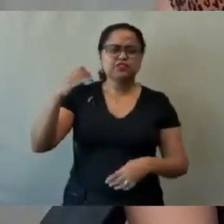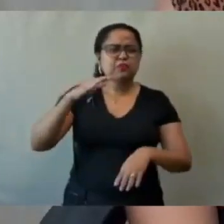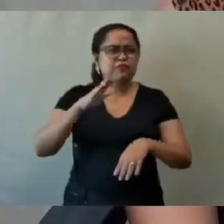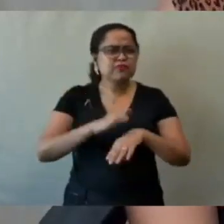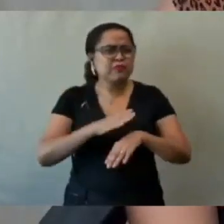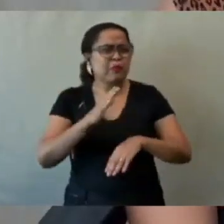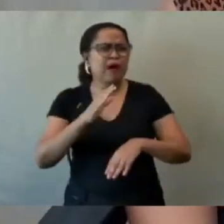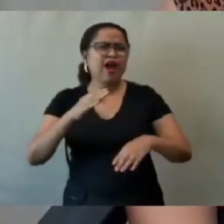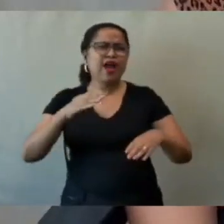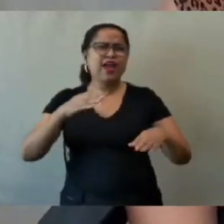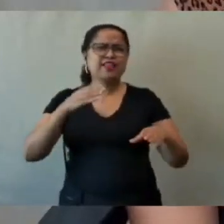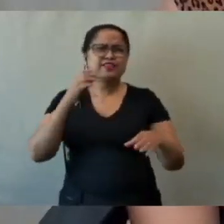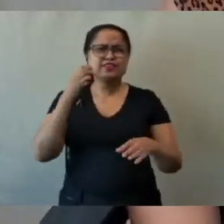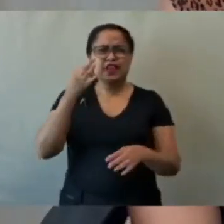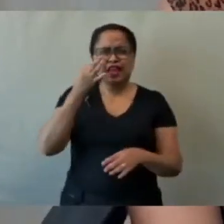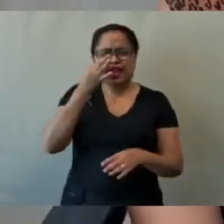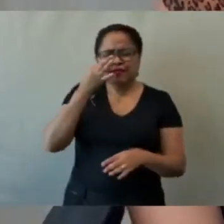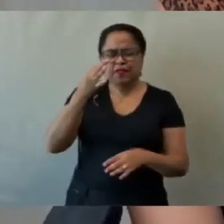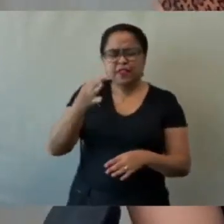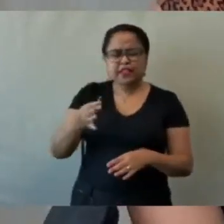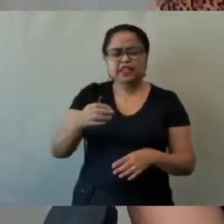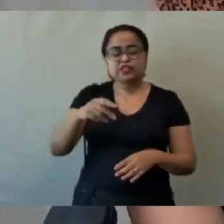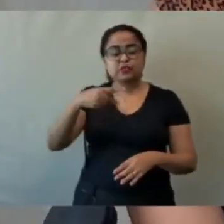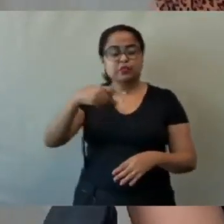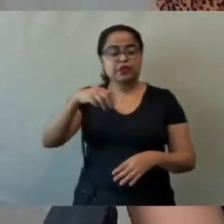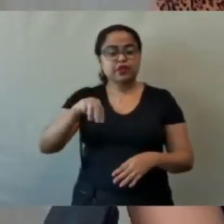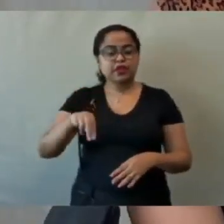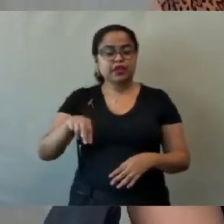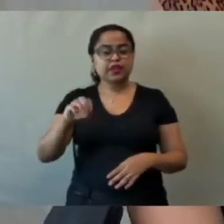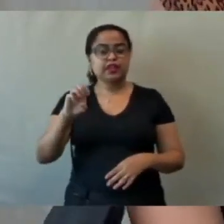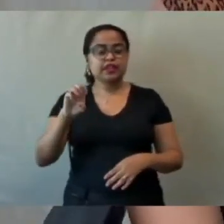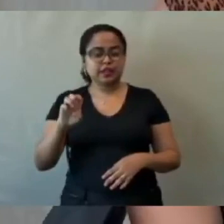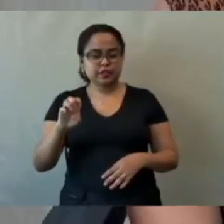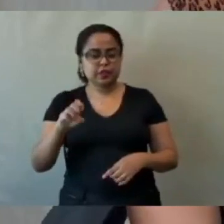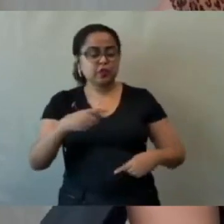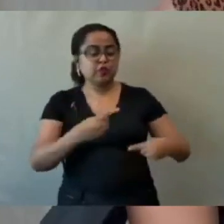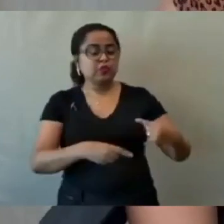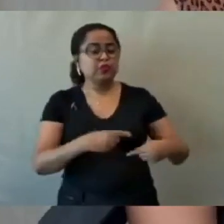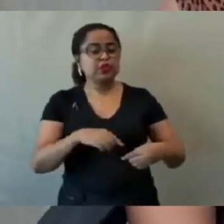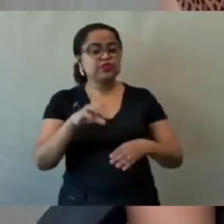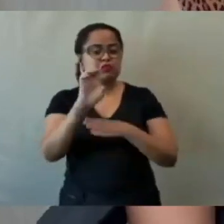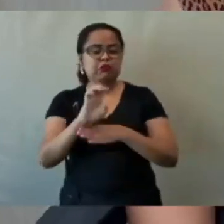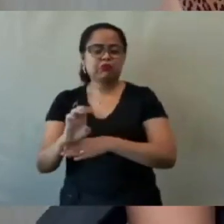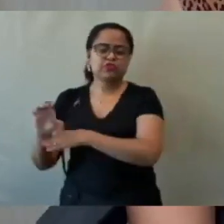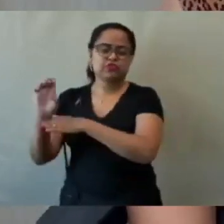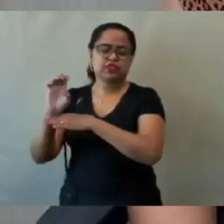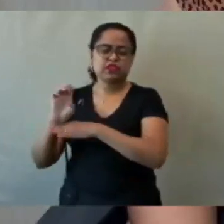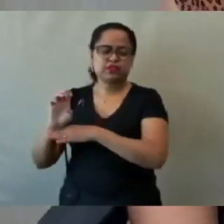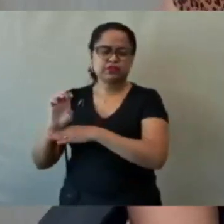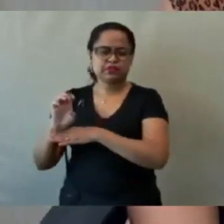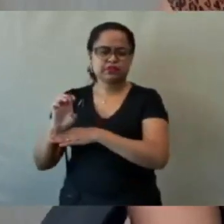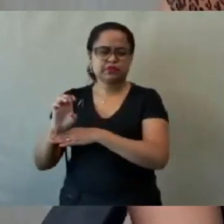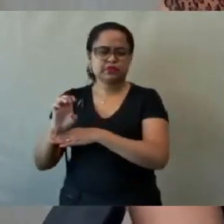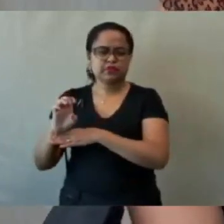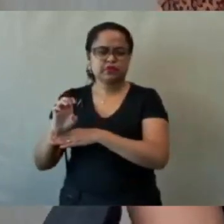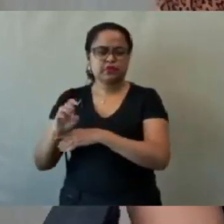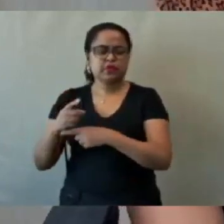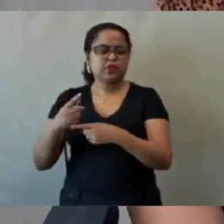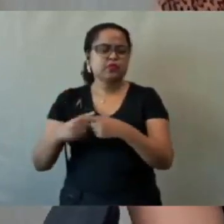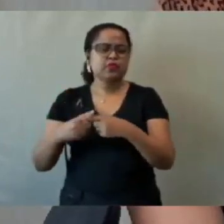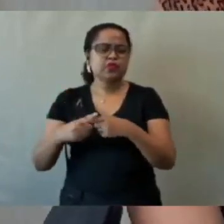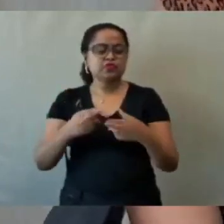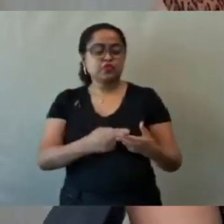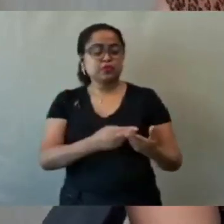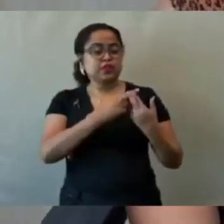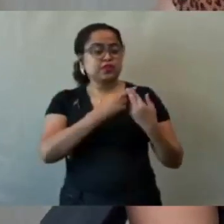nas discussões do Plano Nacional de Educação como política de Estado, né? Porque somos responsáveis